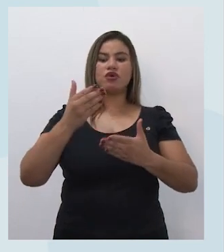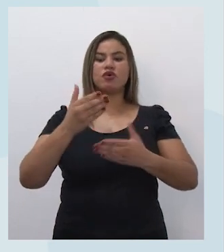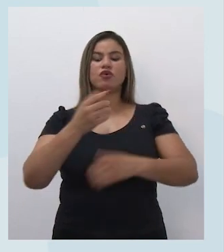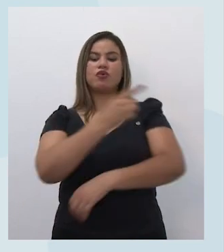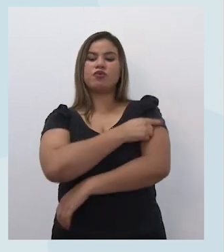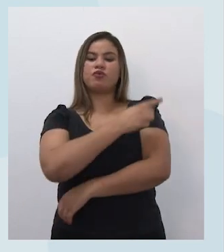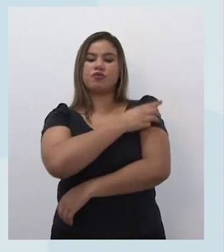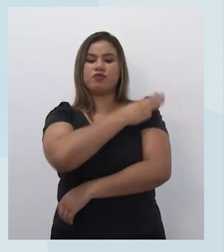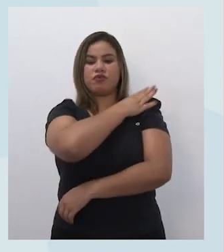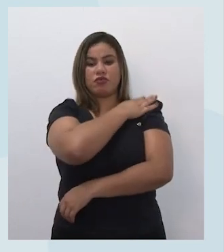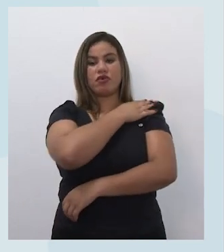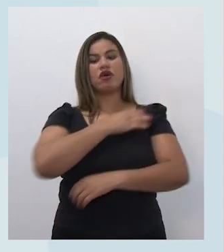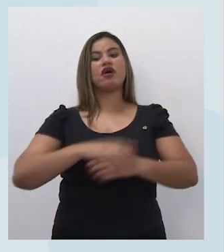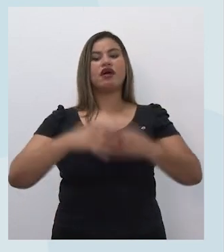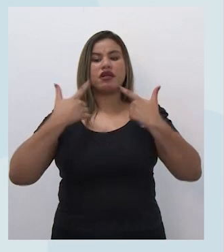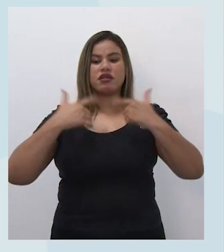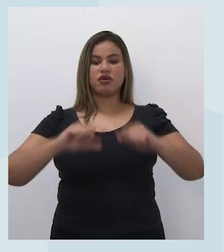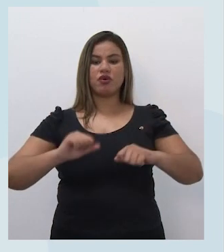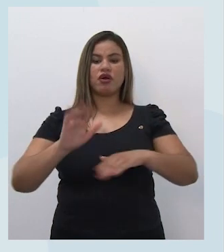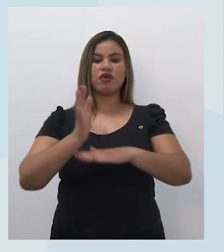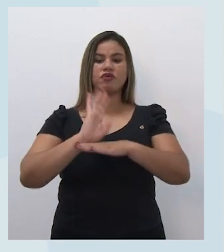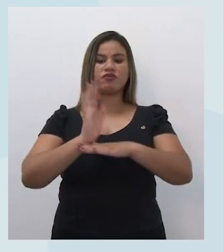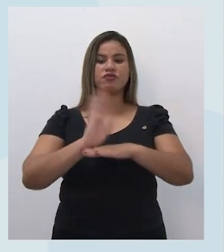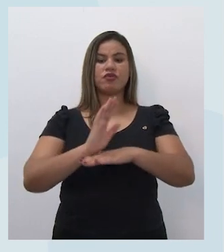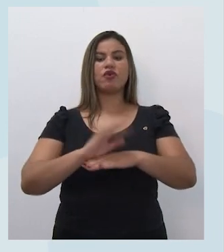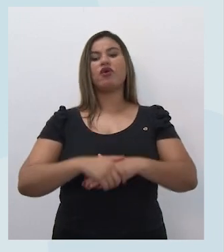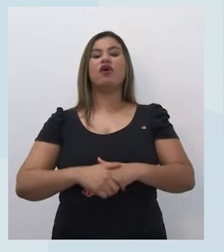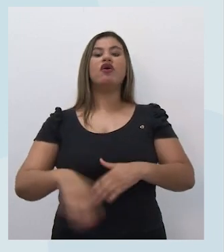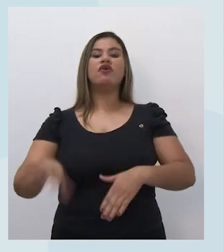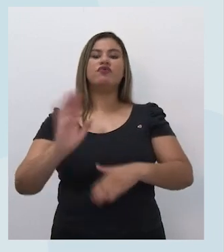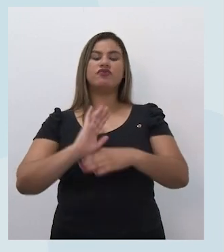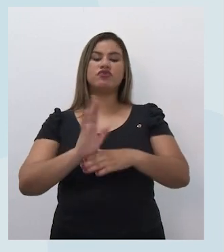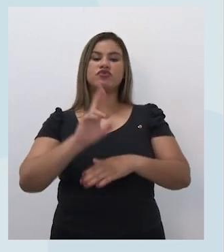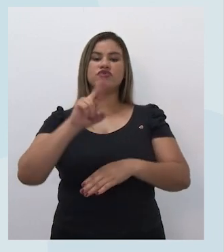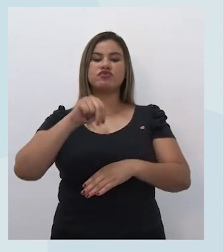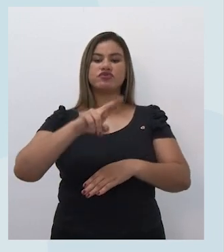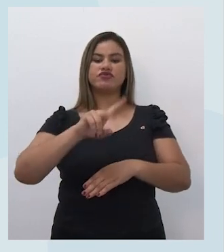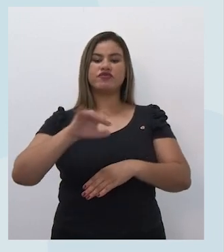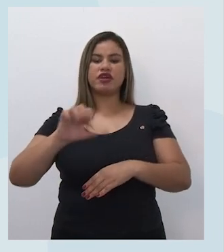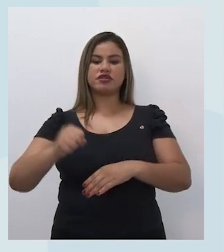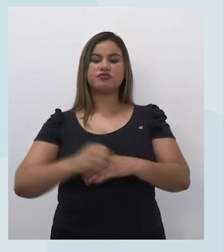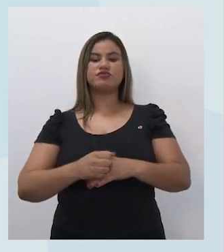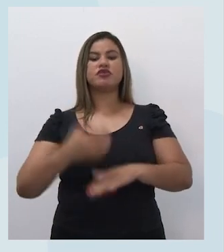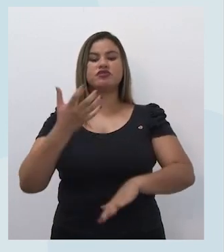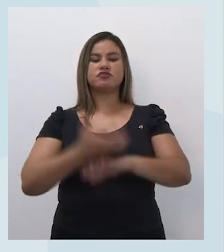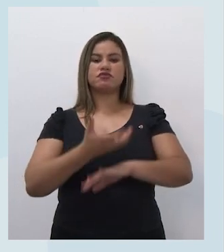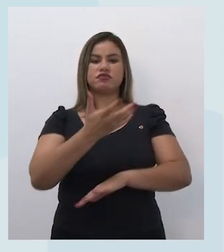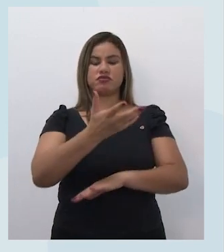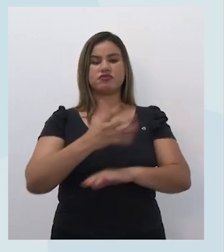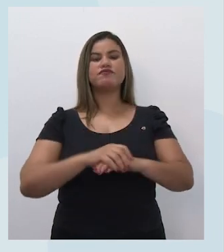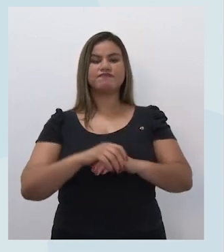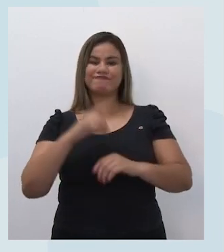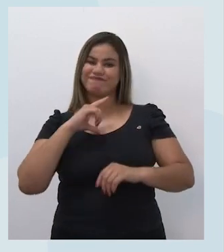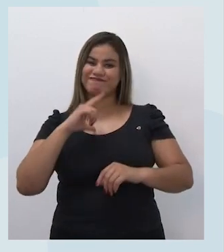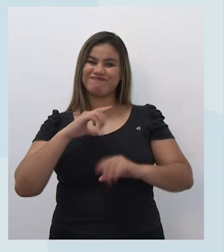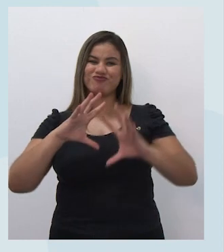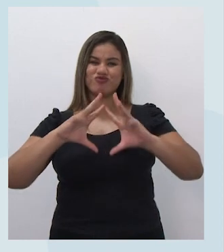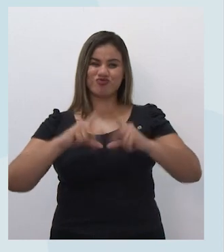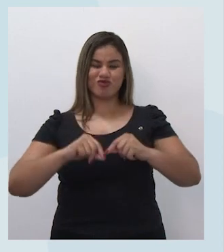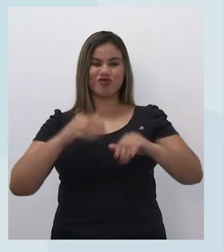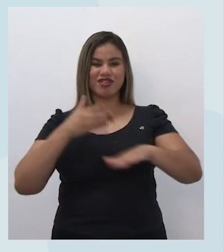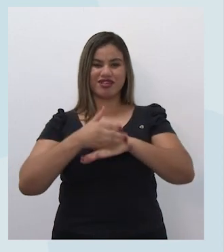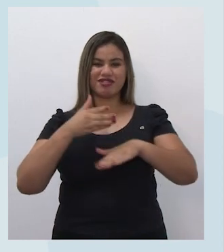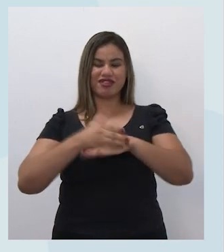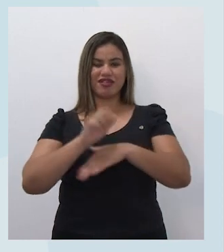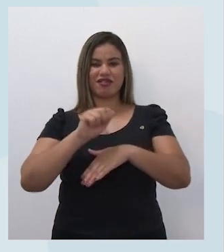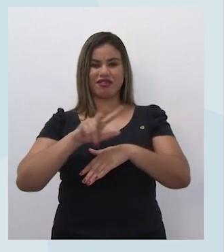Matemática, Humanas, e o vídeo da Univesp, Interdisciplinaridade e Transversalidade. Todos eles estarão disponíveis lá